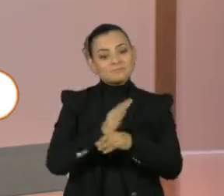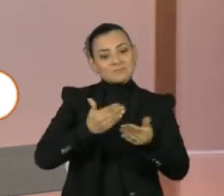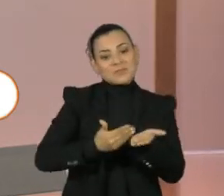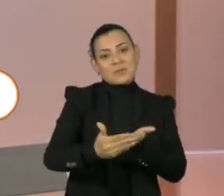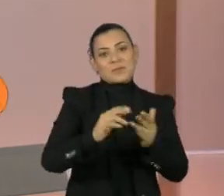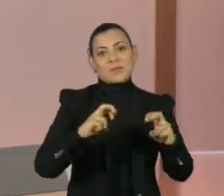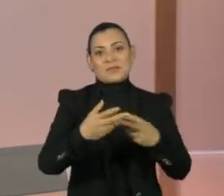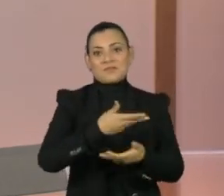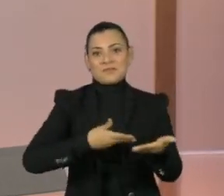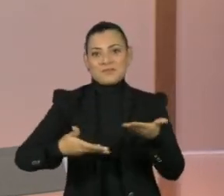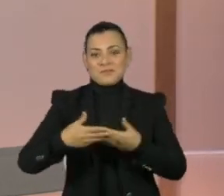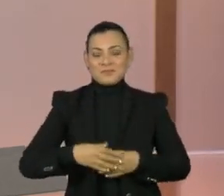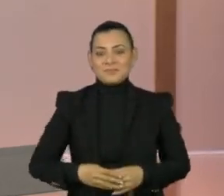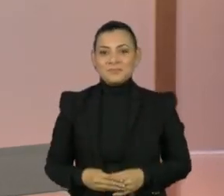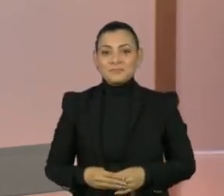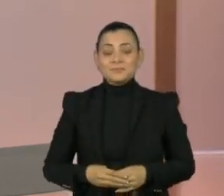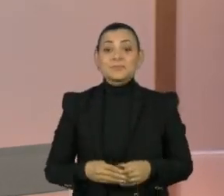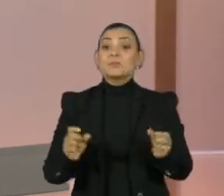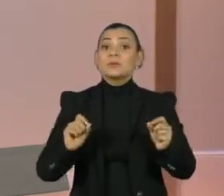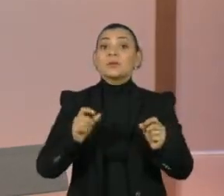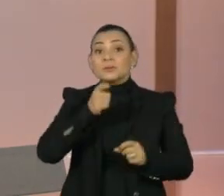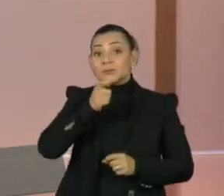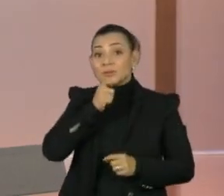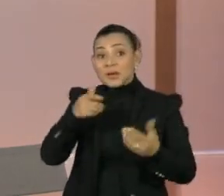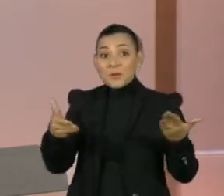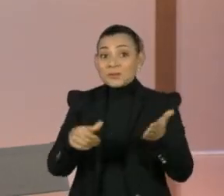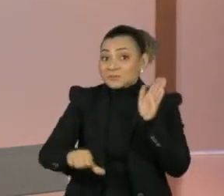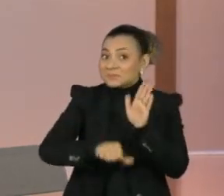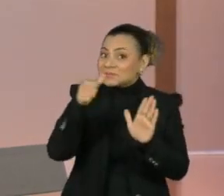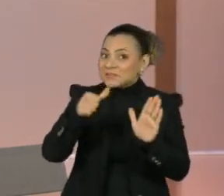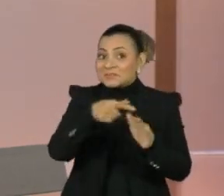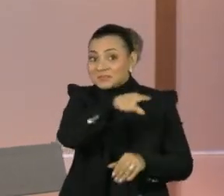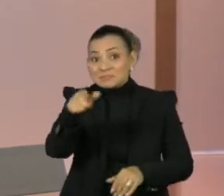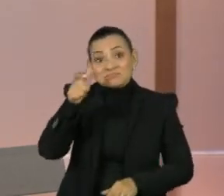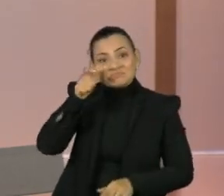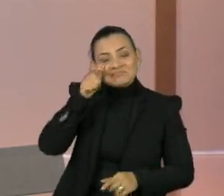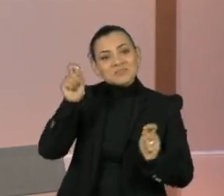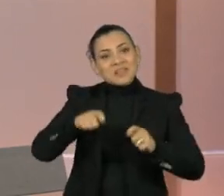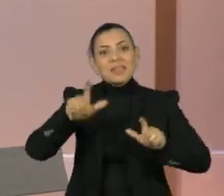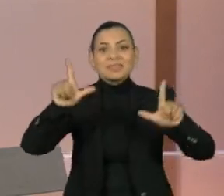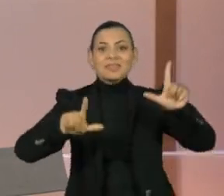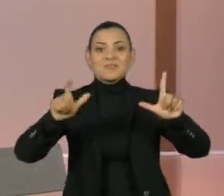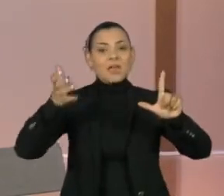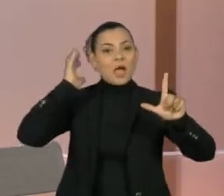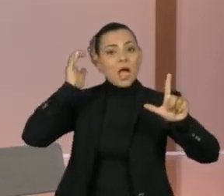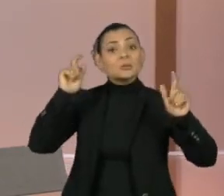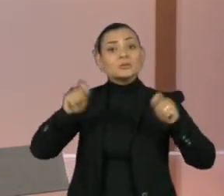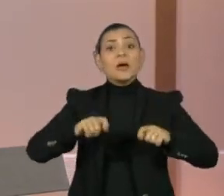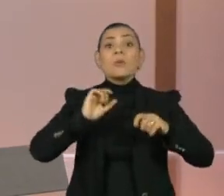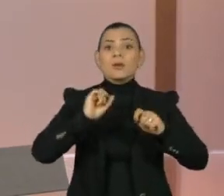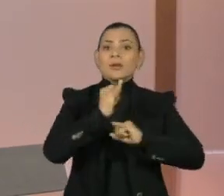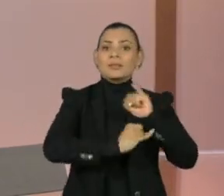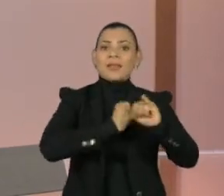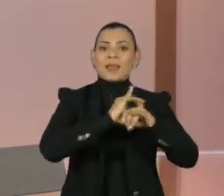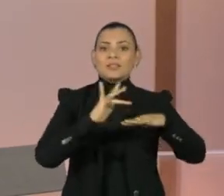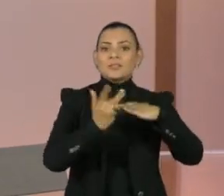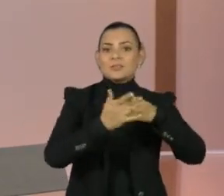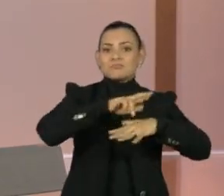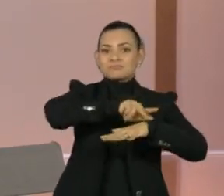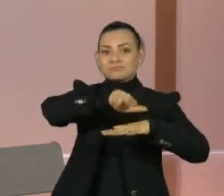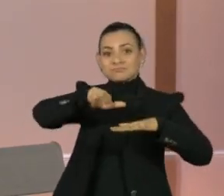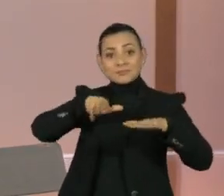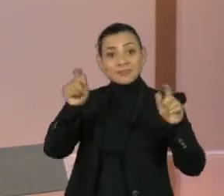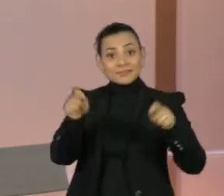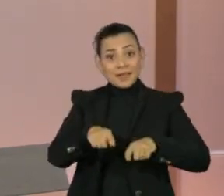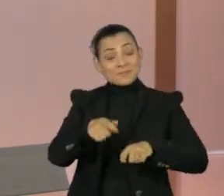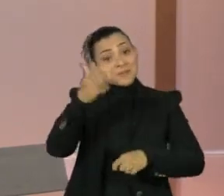Esta manhã está no ar o novo jornal multiplataforma da cultura. Você pode nos acompanhar pela TV, rádio e também nas nossas redes sociais. Muito